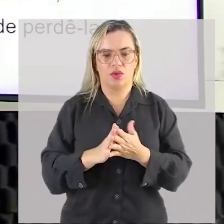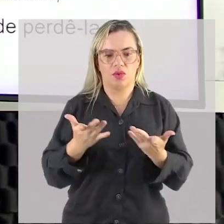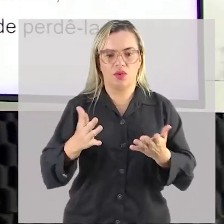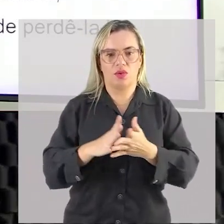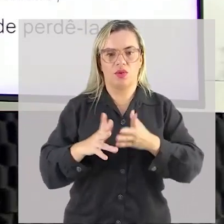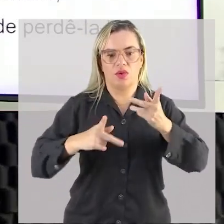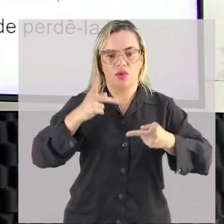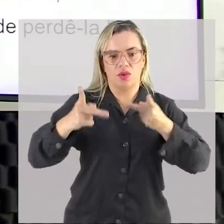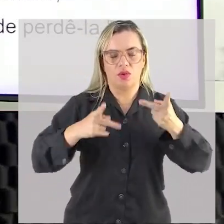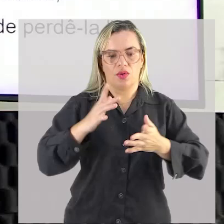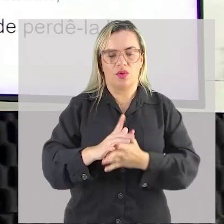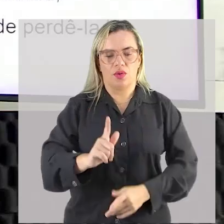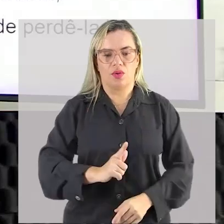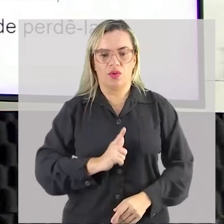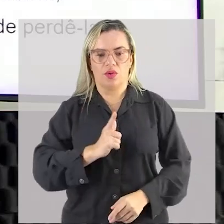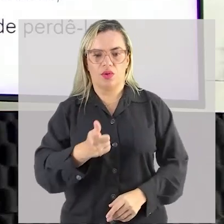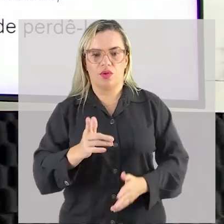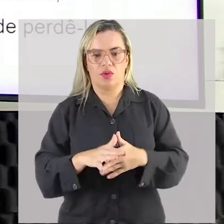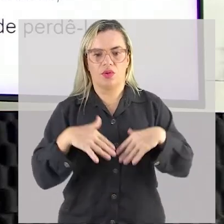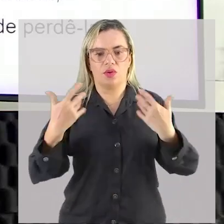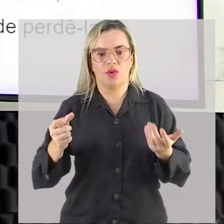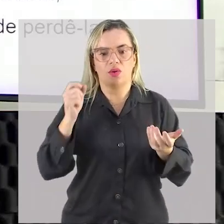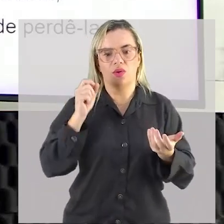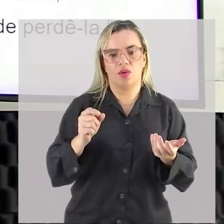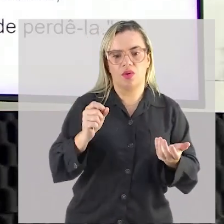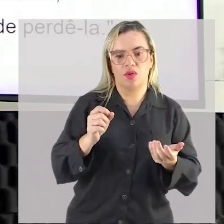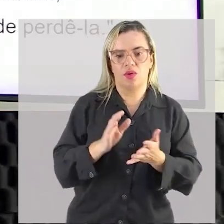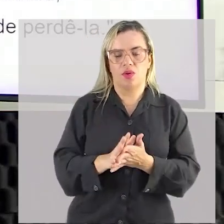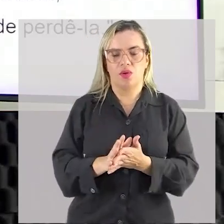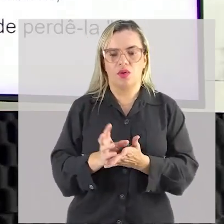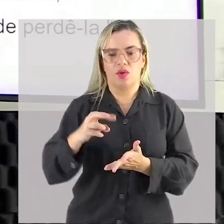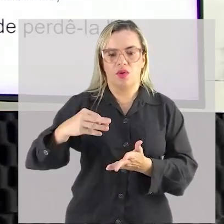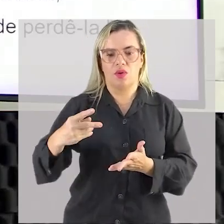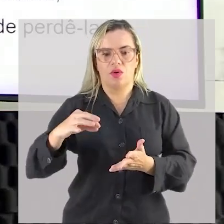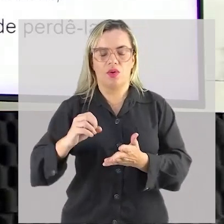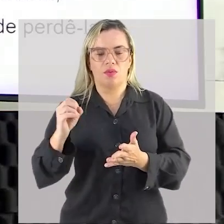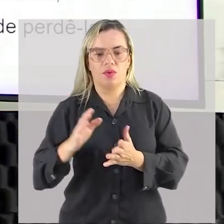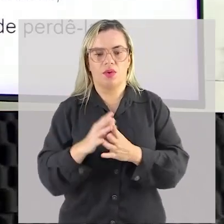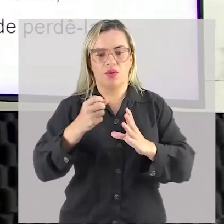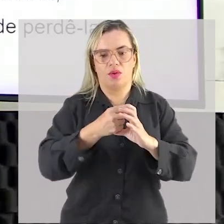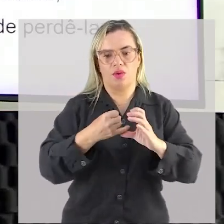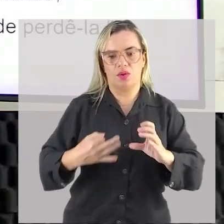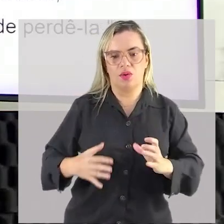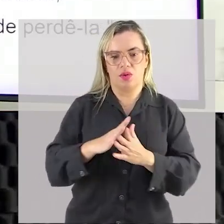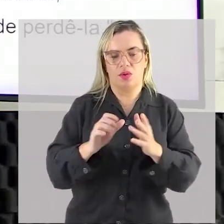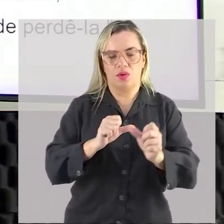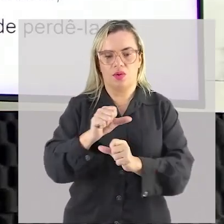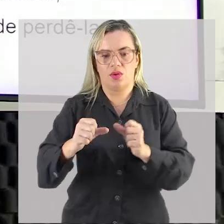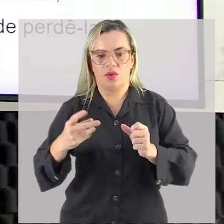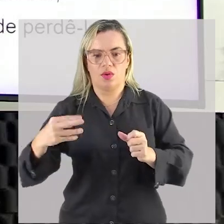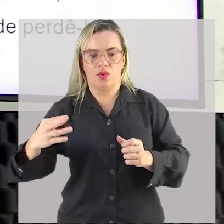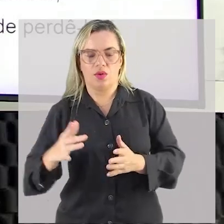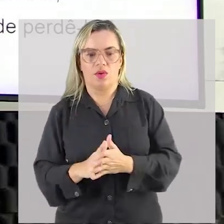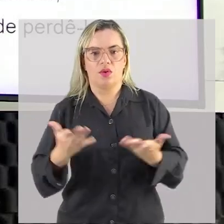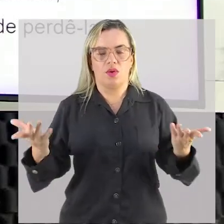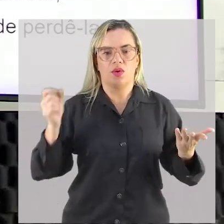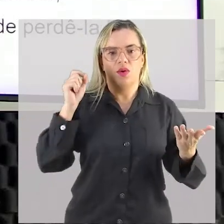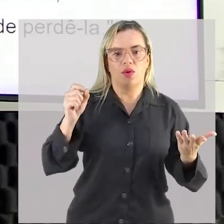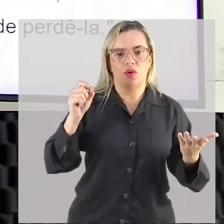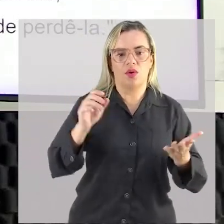aqui puxa pra questão gramatical Quais são as marcas que vão indicar a mudança das falas do discurso